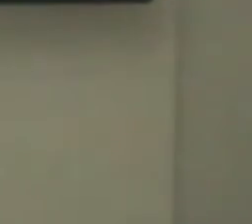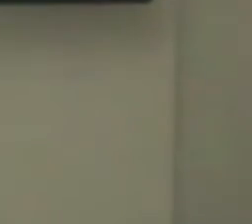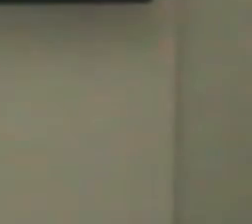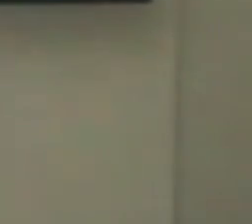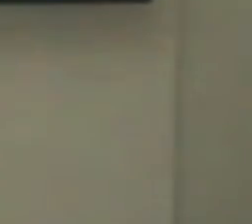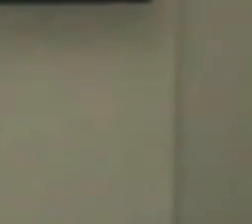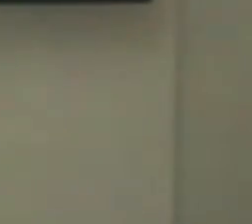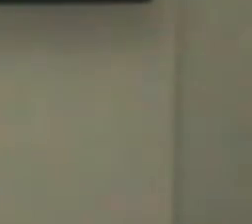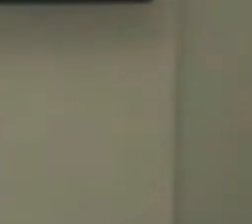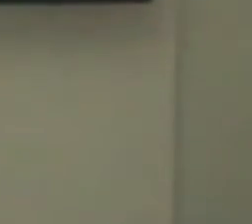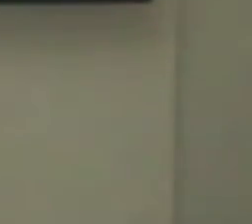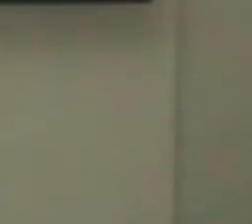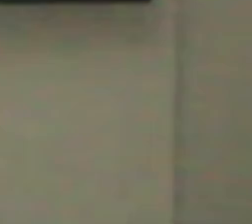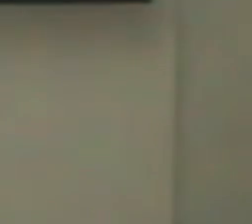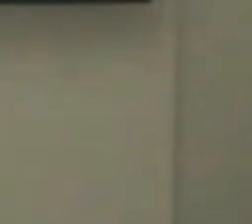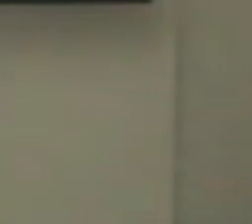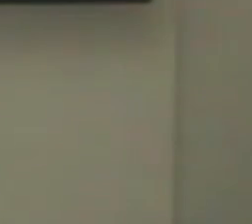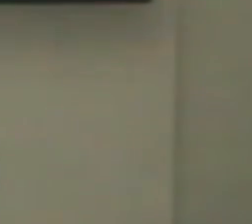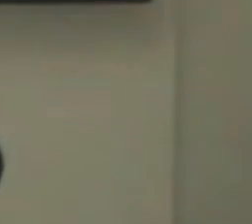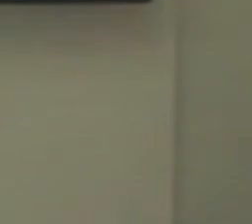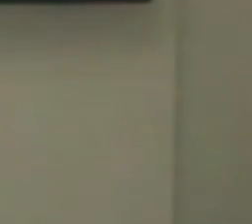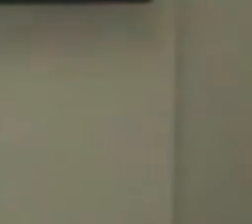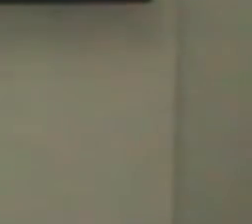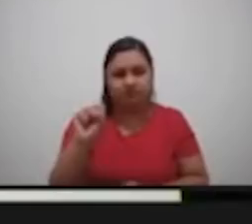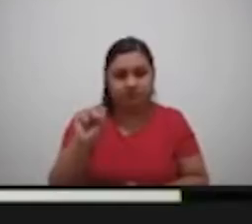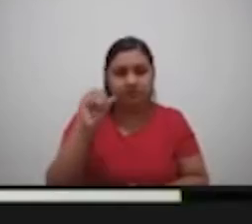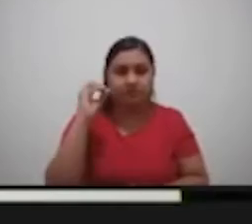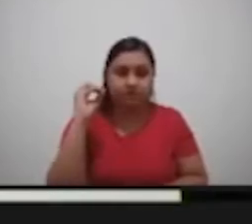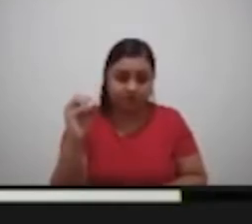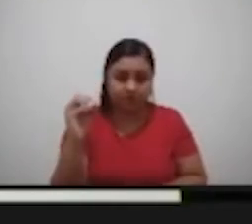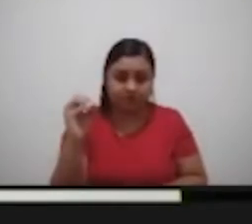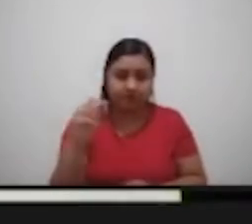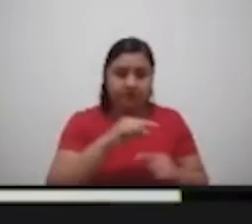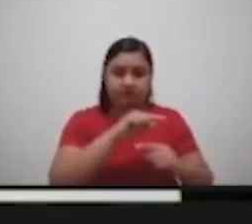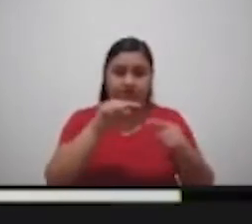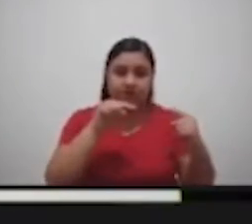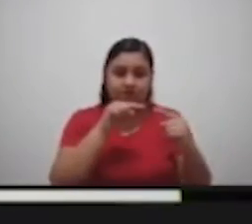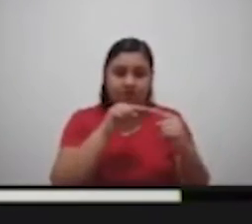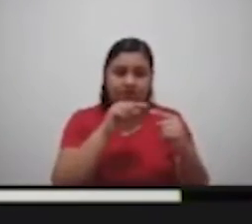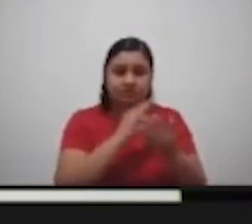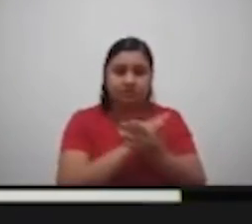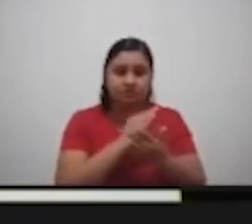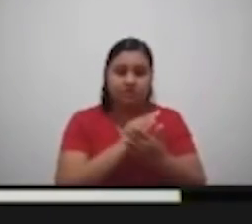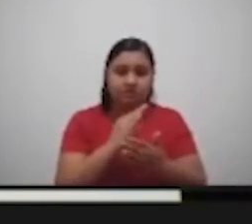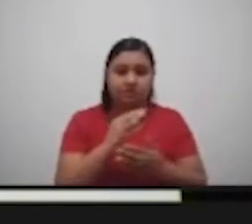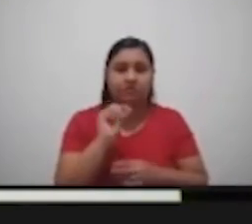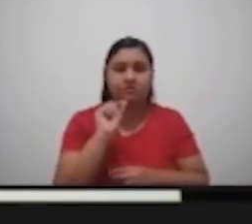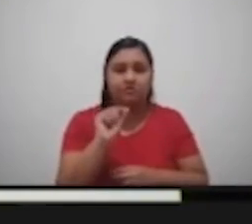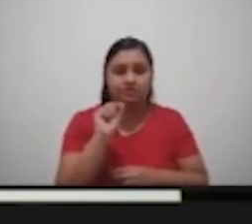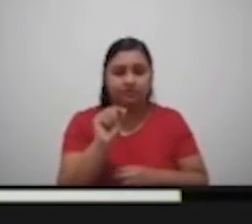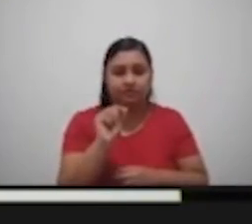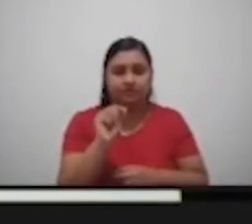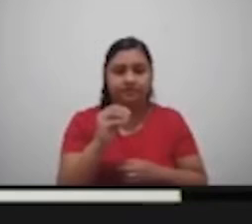crédito tributário cobrado dos consumidores indevidamente. Garantir que 100%